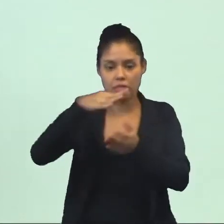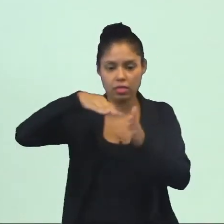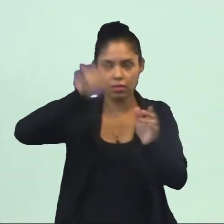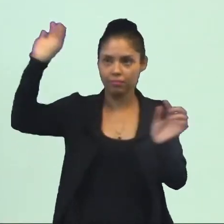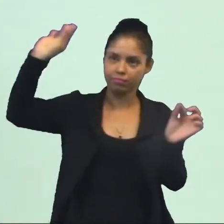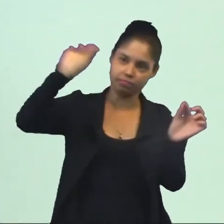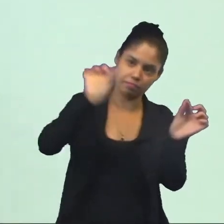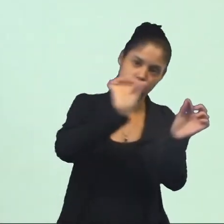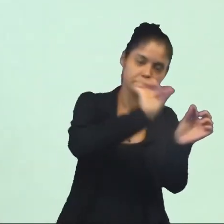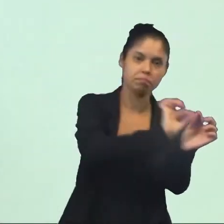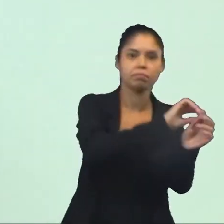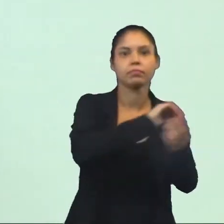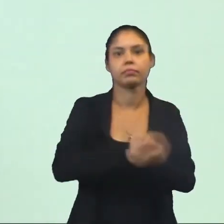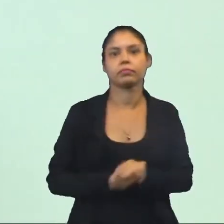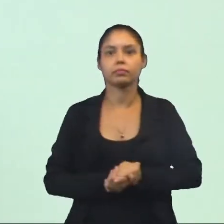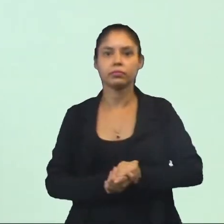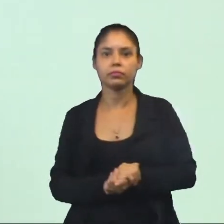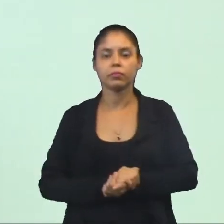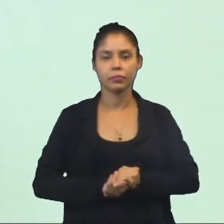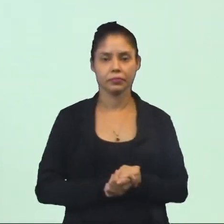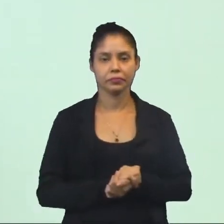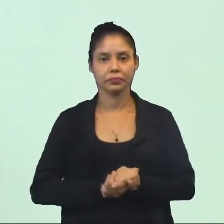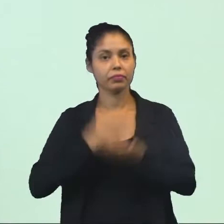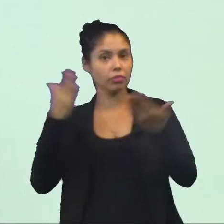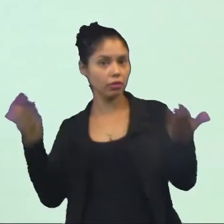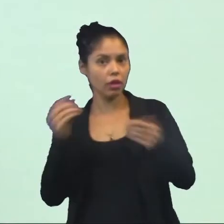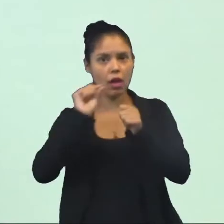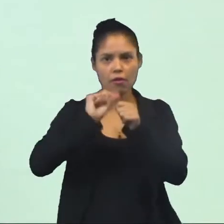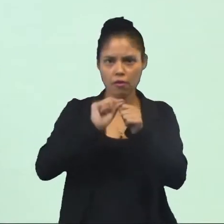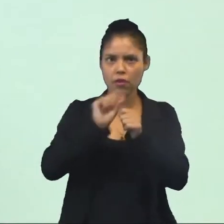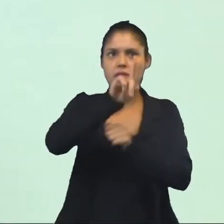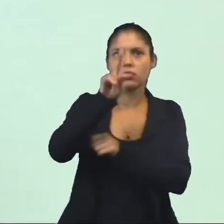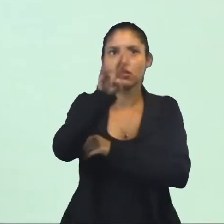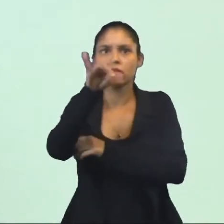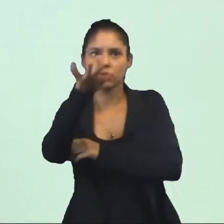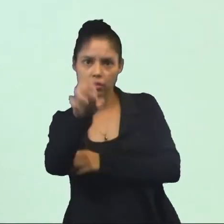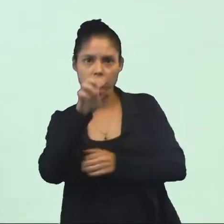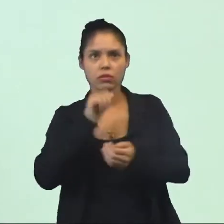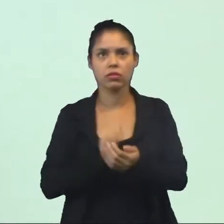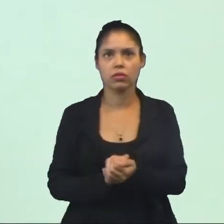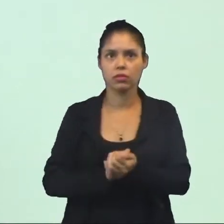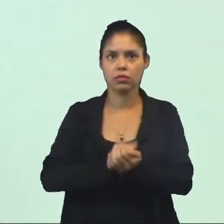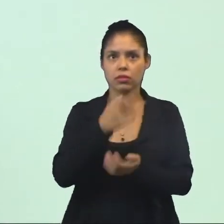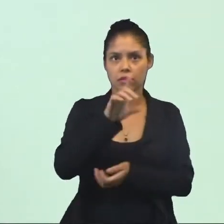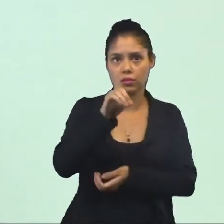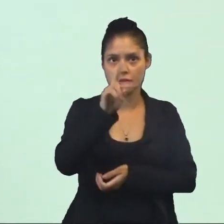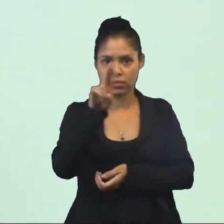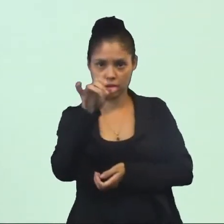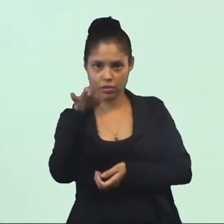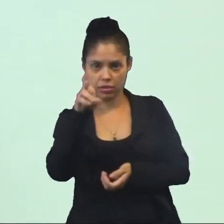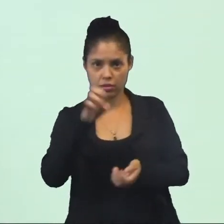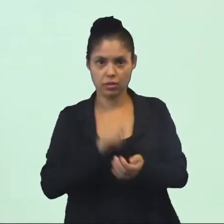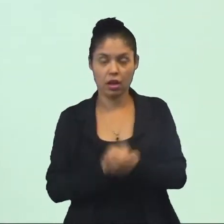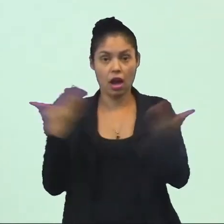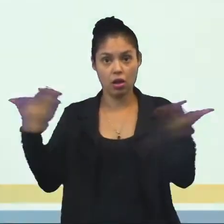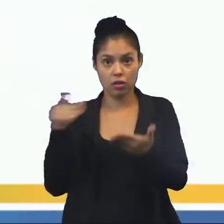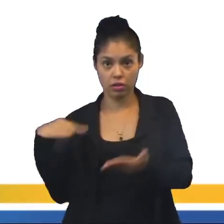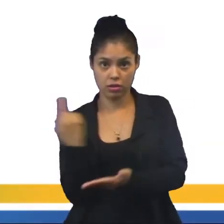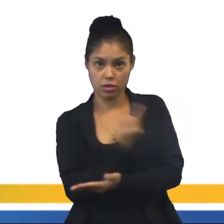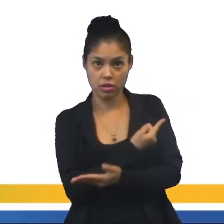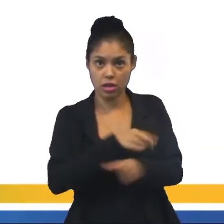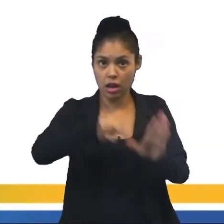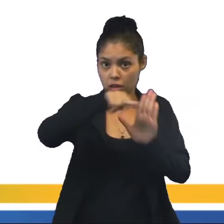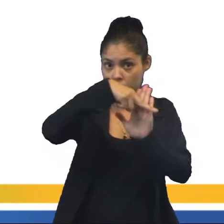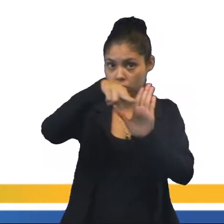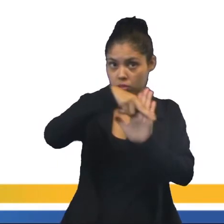então eu já comecei aí em cima né Fiz ascendente e descendente E aí vou cantar agora